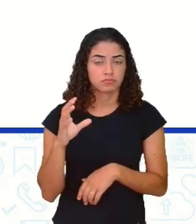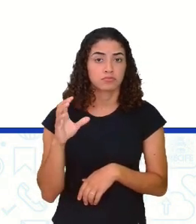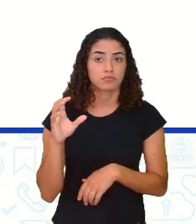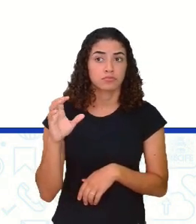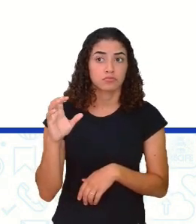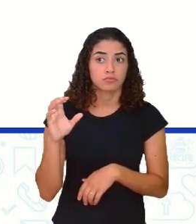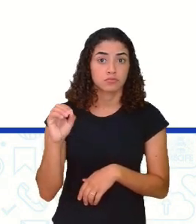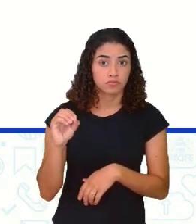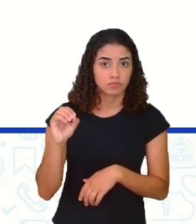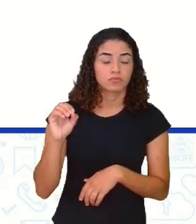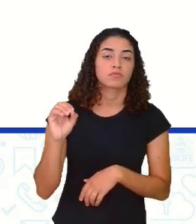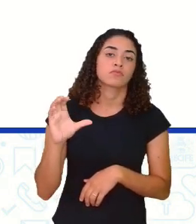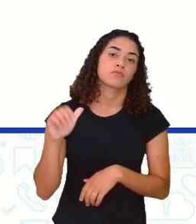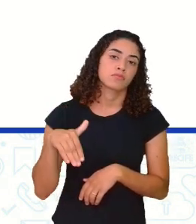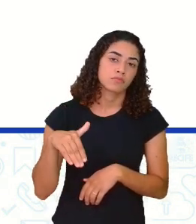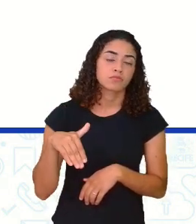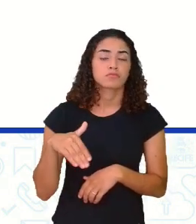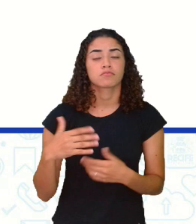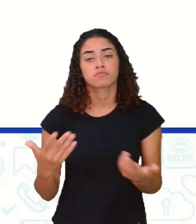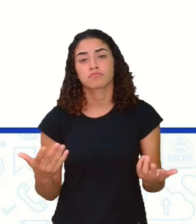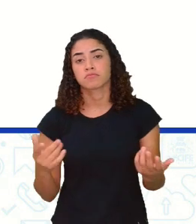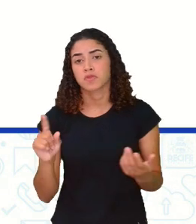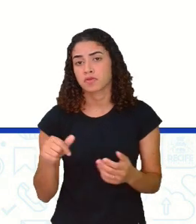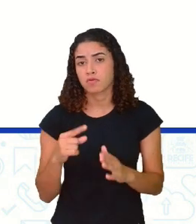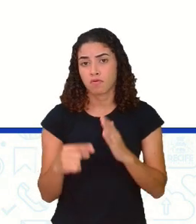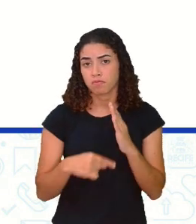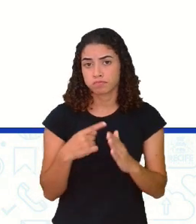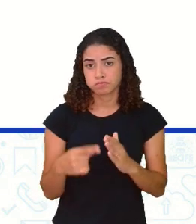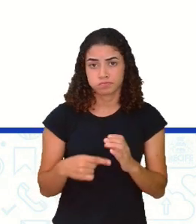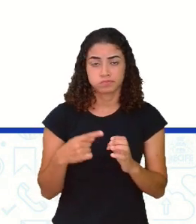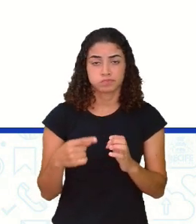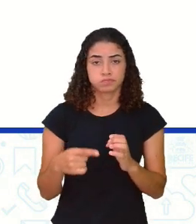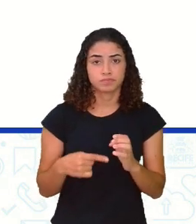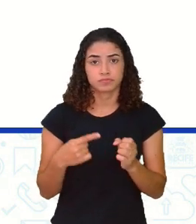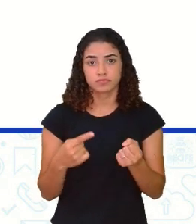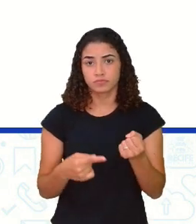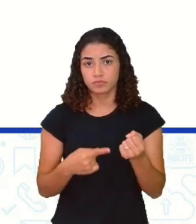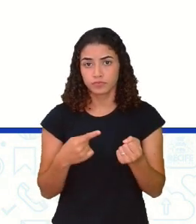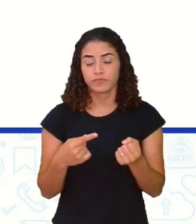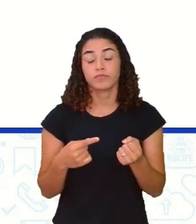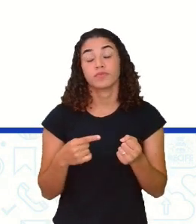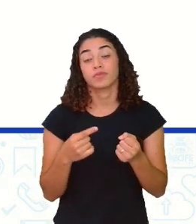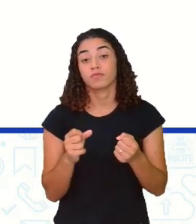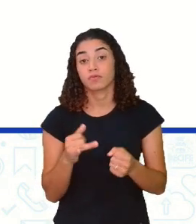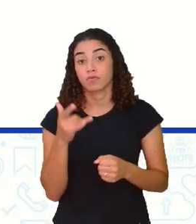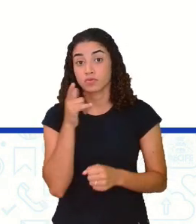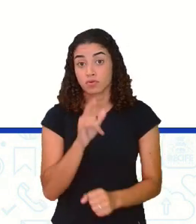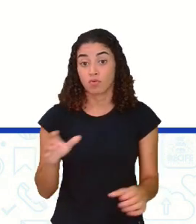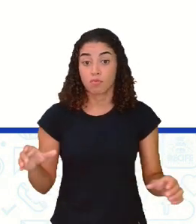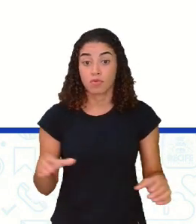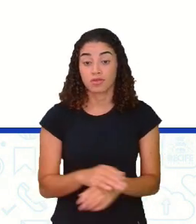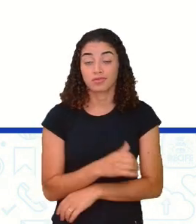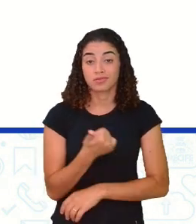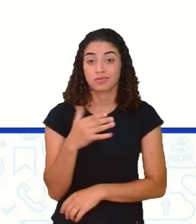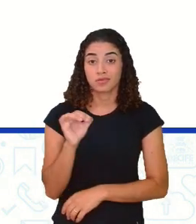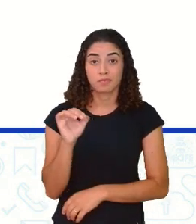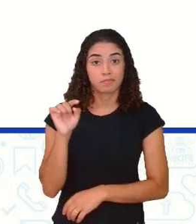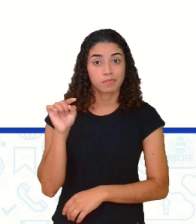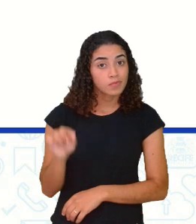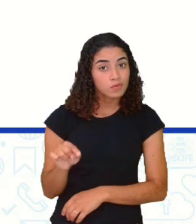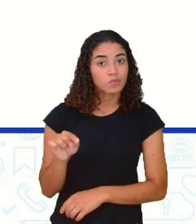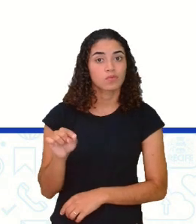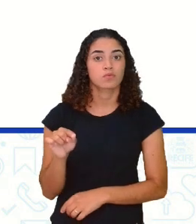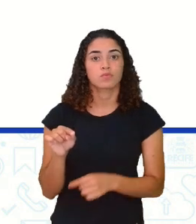188,40 centímetros que a roda percorreu. Para completar 10.000 voltas, vamos fazer o